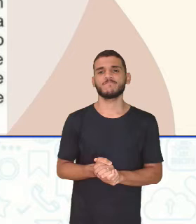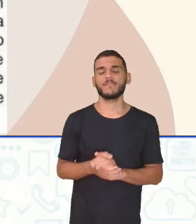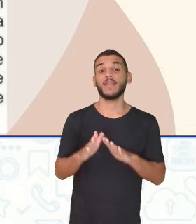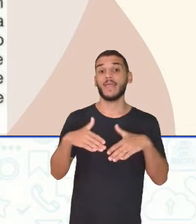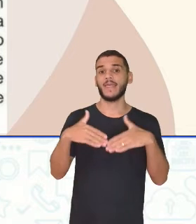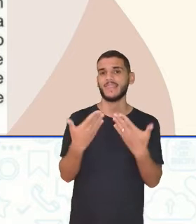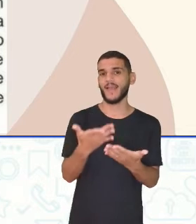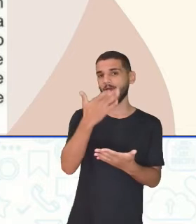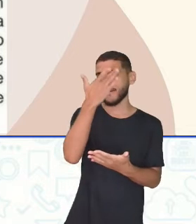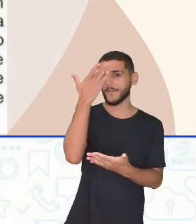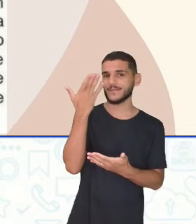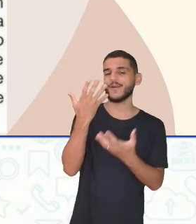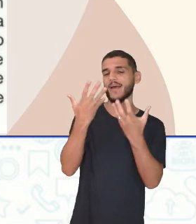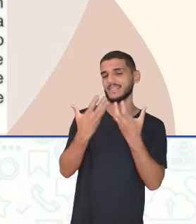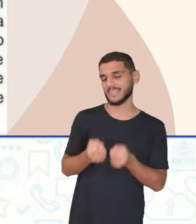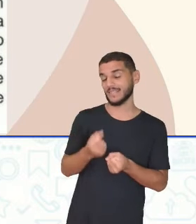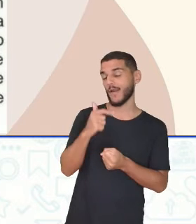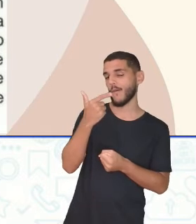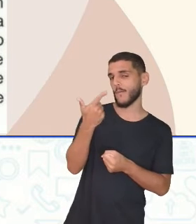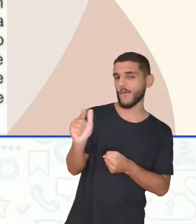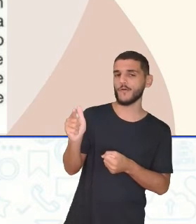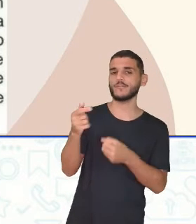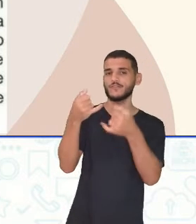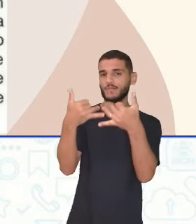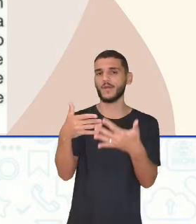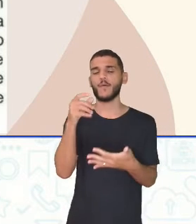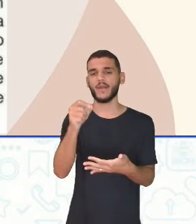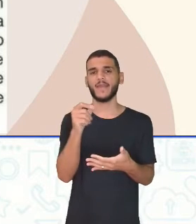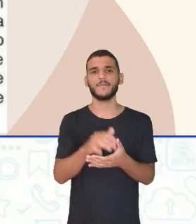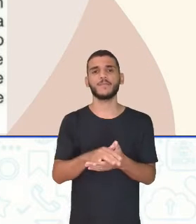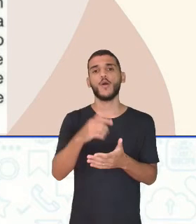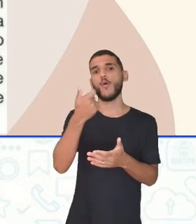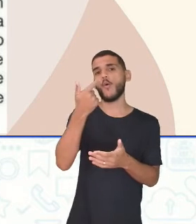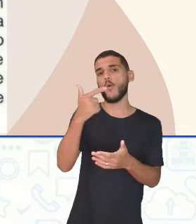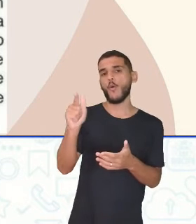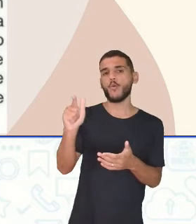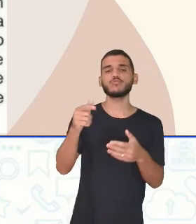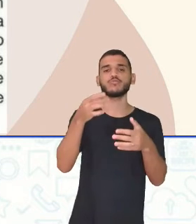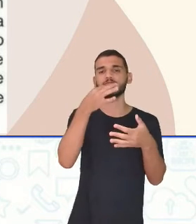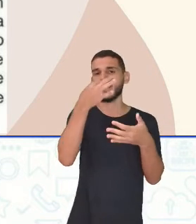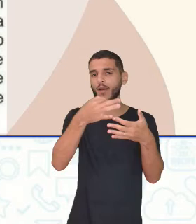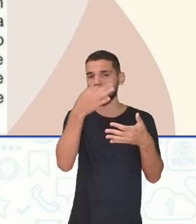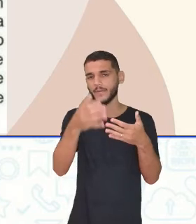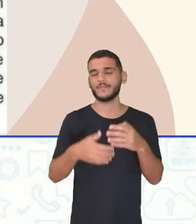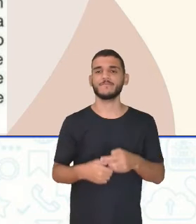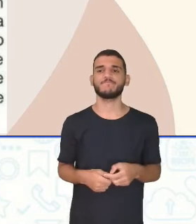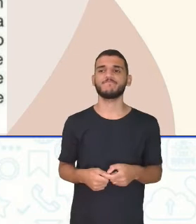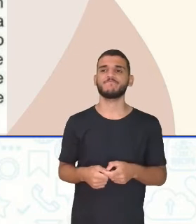essa pessoa é a favor. Já o outro traz outro tipo de argumento, outros argumentos,